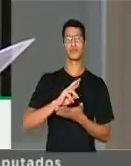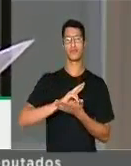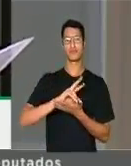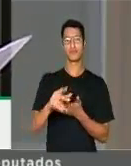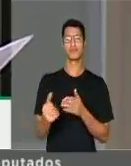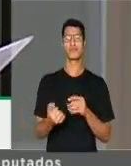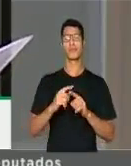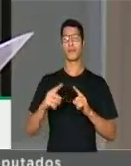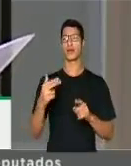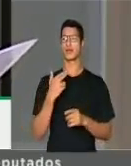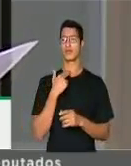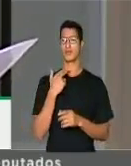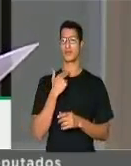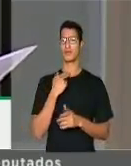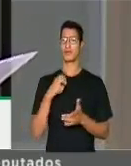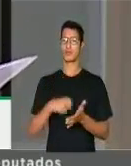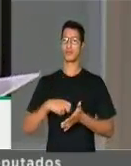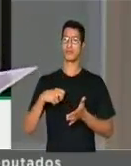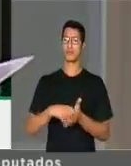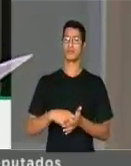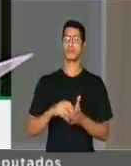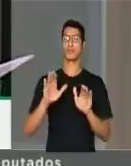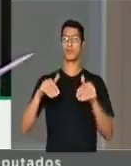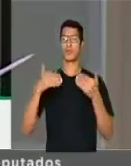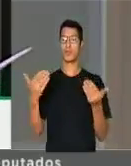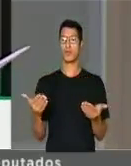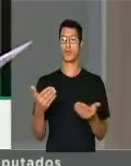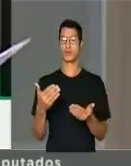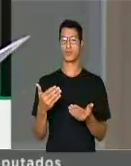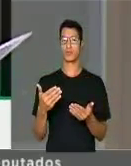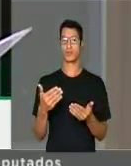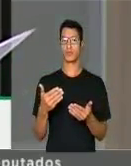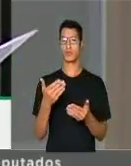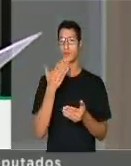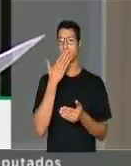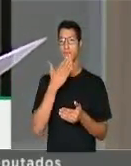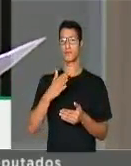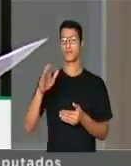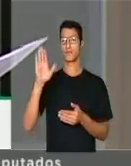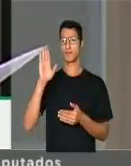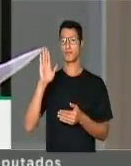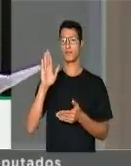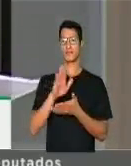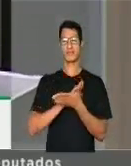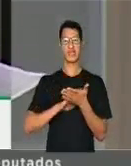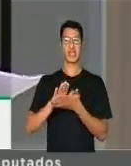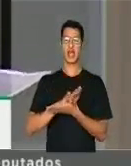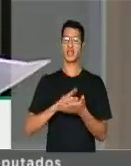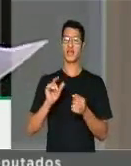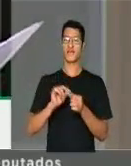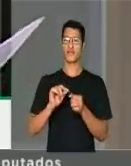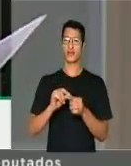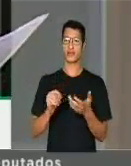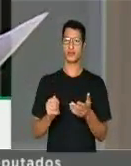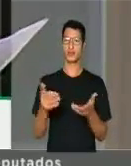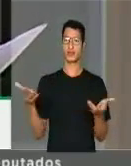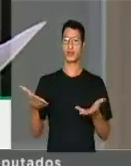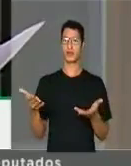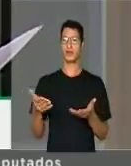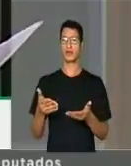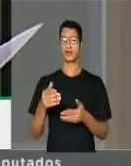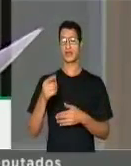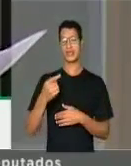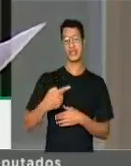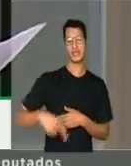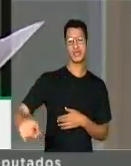muito, mas não podemos puni-las quando não nos prometem ação e nada fazem. Nesse histórico